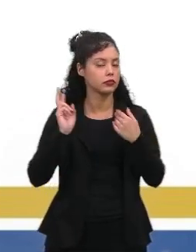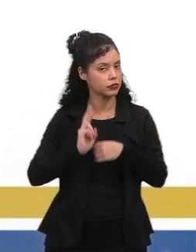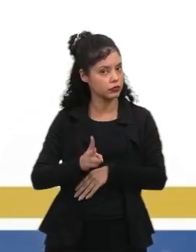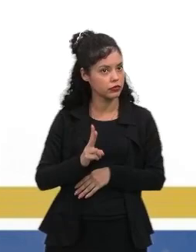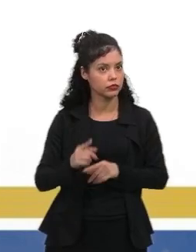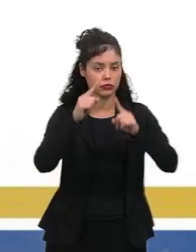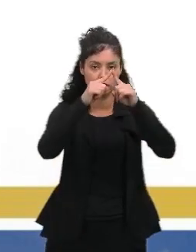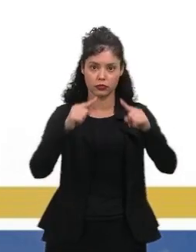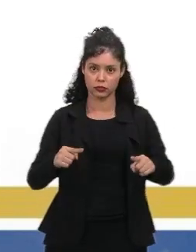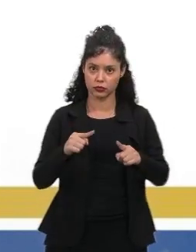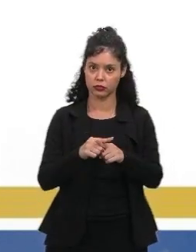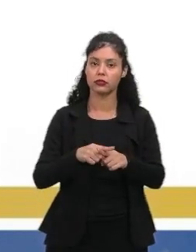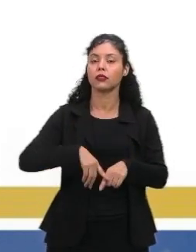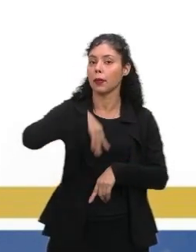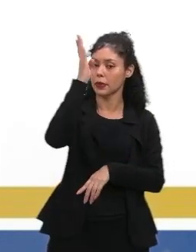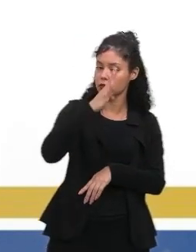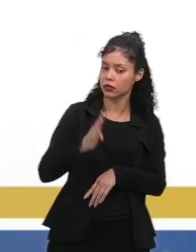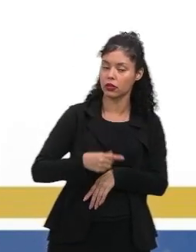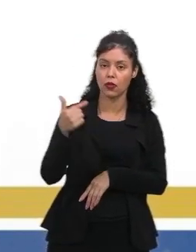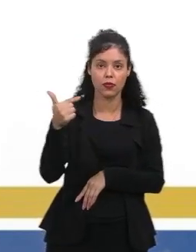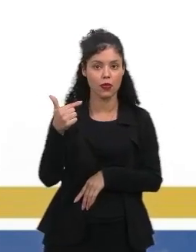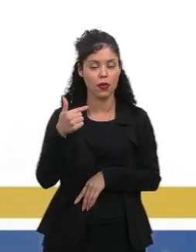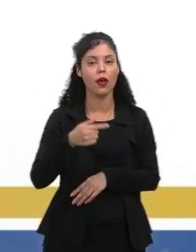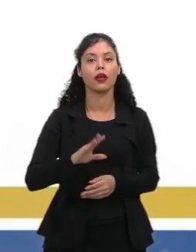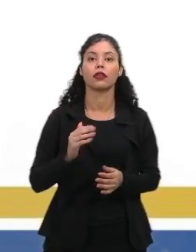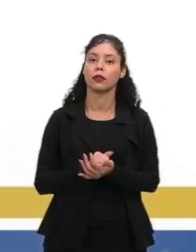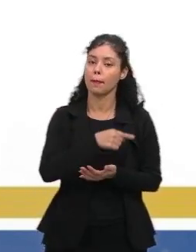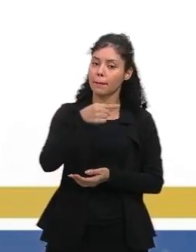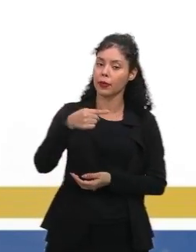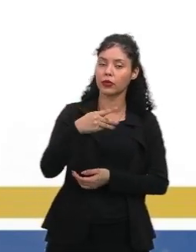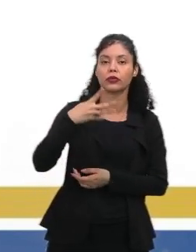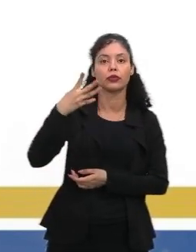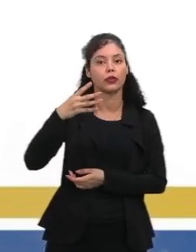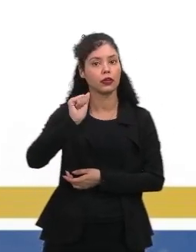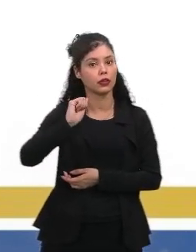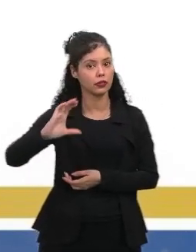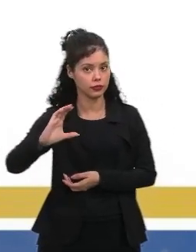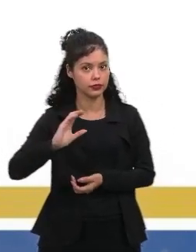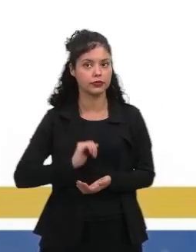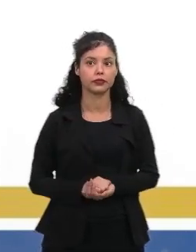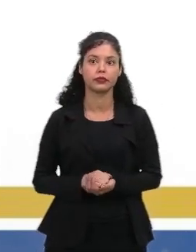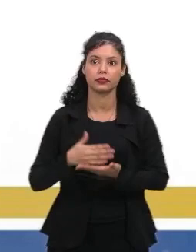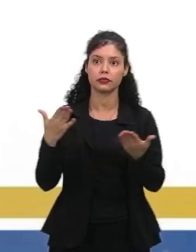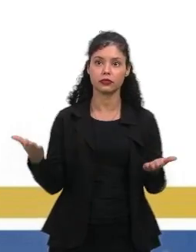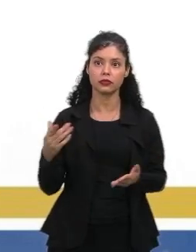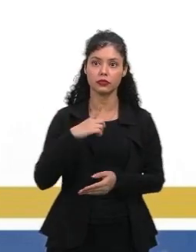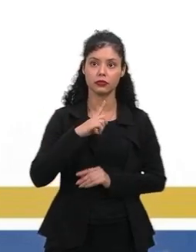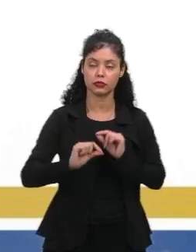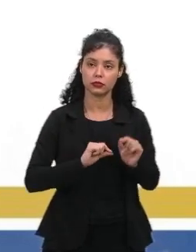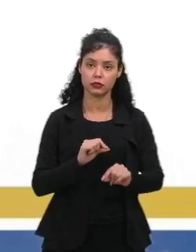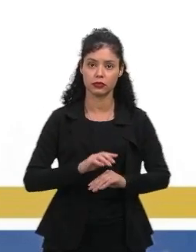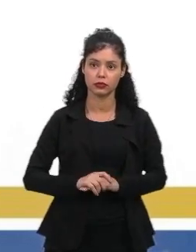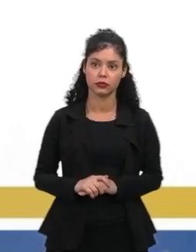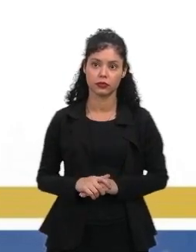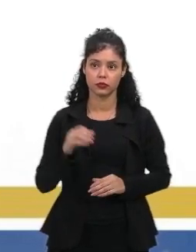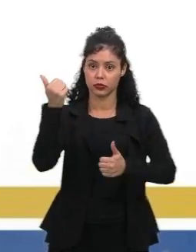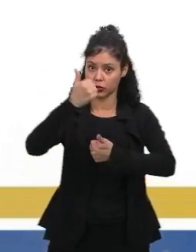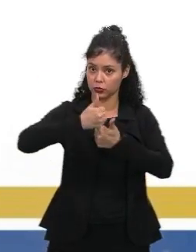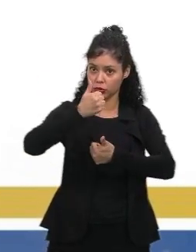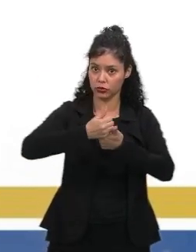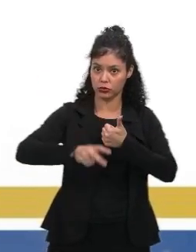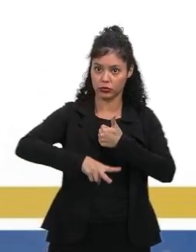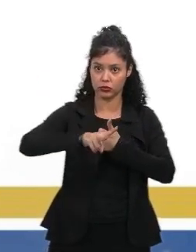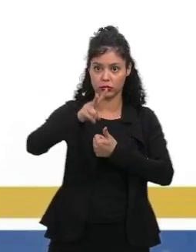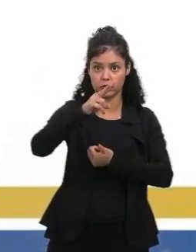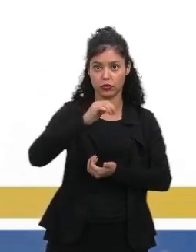o delta, brasileiro ao quadrado menos 4 acrianos. Dessa maneira, eu tenho o quê? O b, eu posso substituir esses valores,